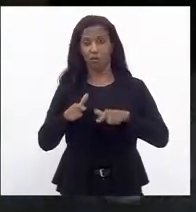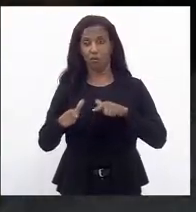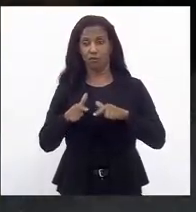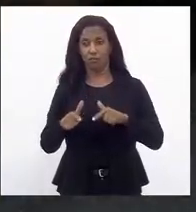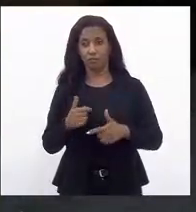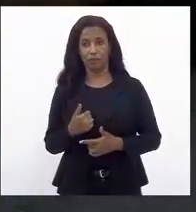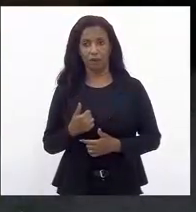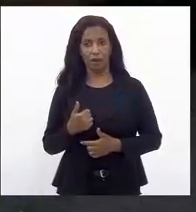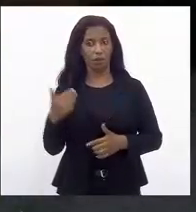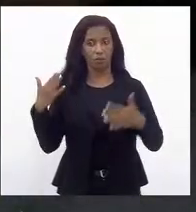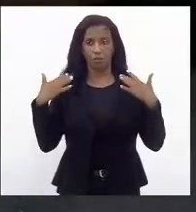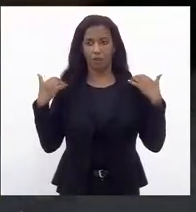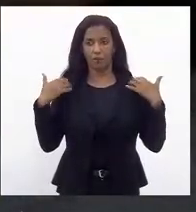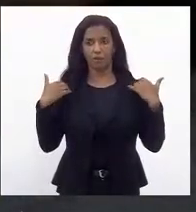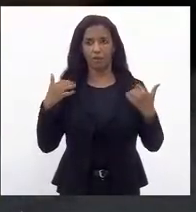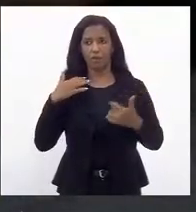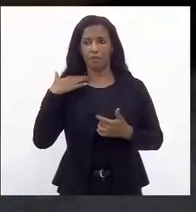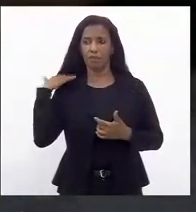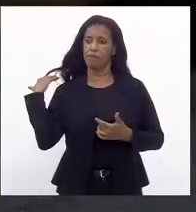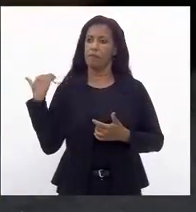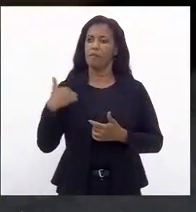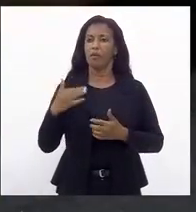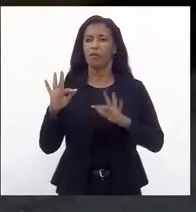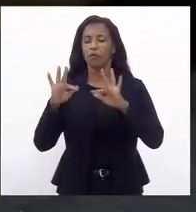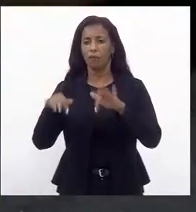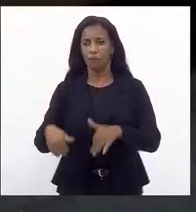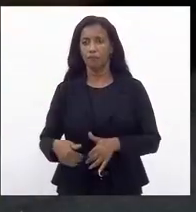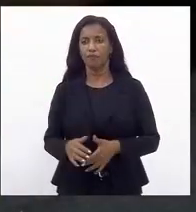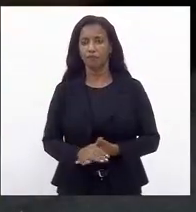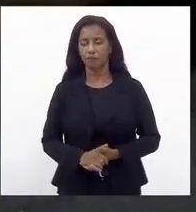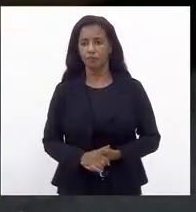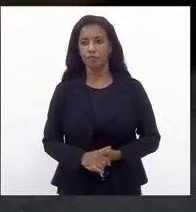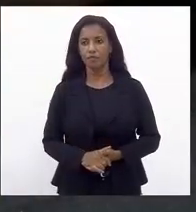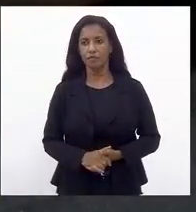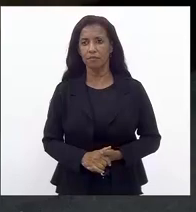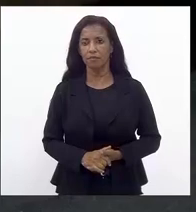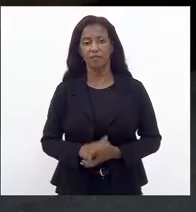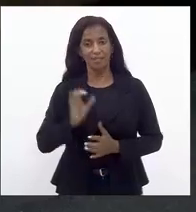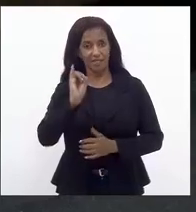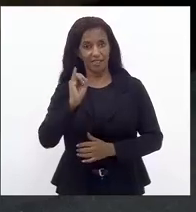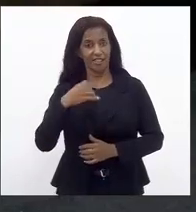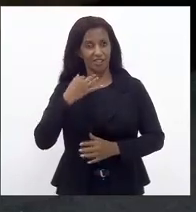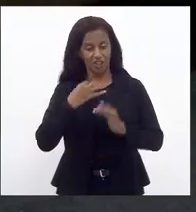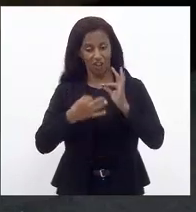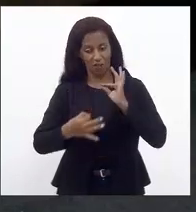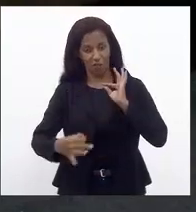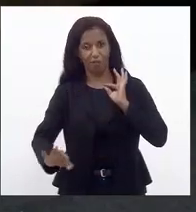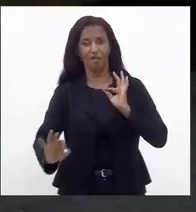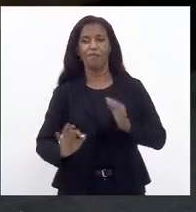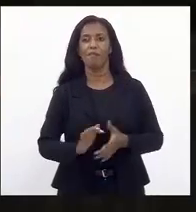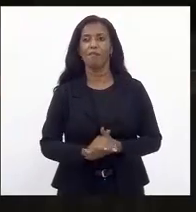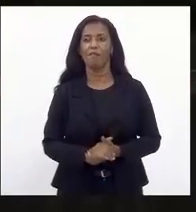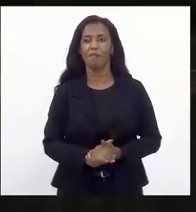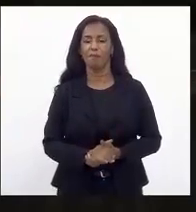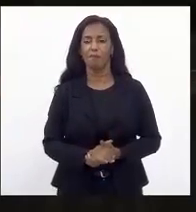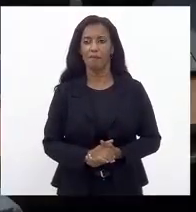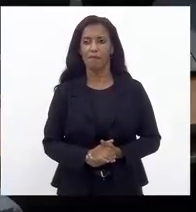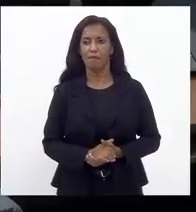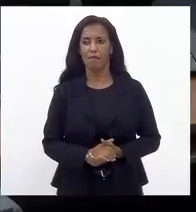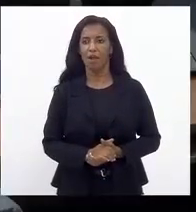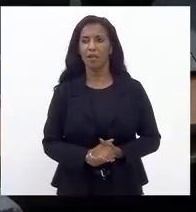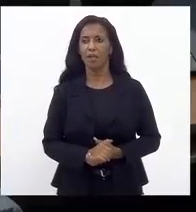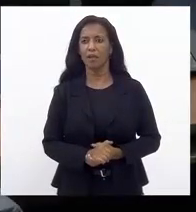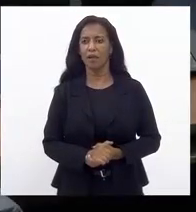trabalho eu não tô aqui a passeio eu vou finalizar para não entender que o senhor sabe que se deixar eu vou porta dentro a